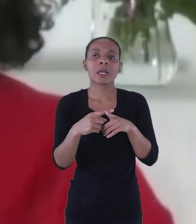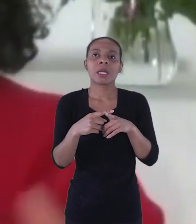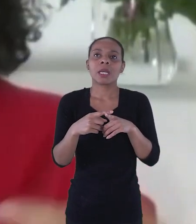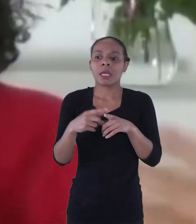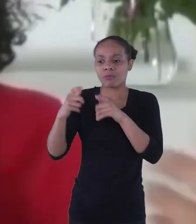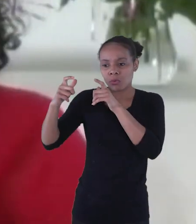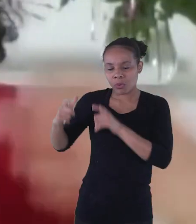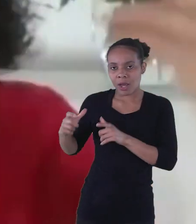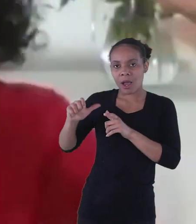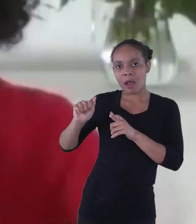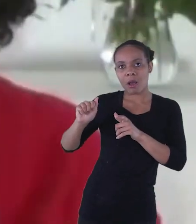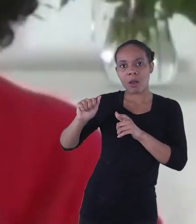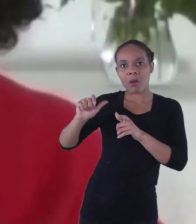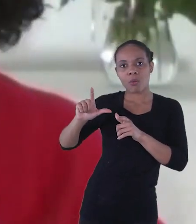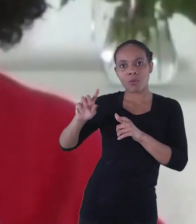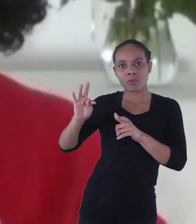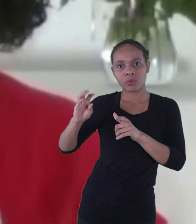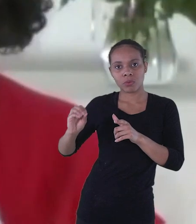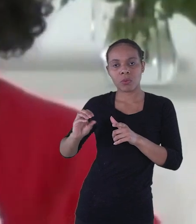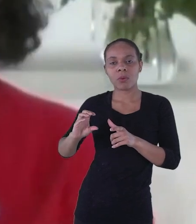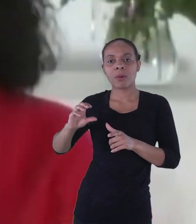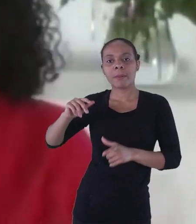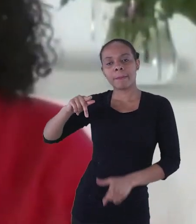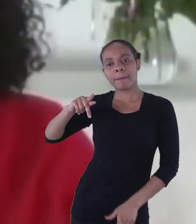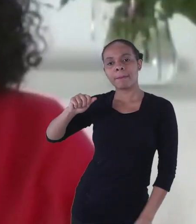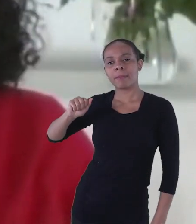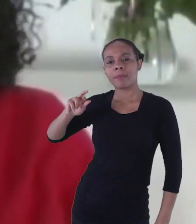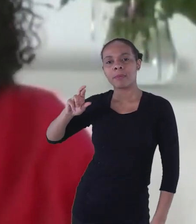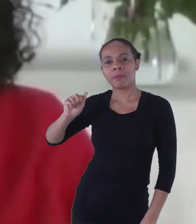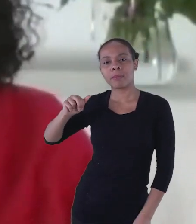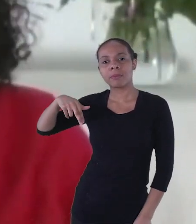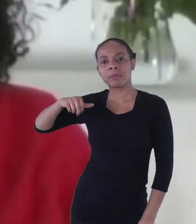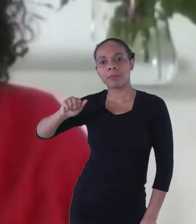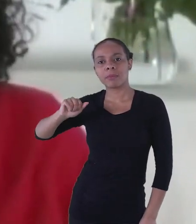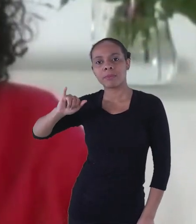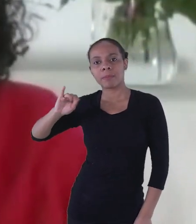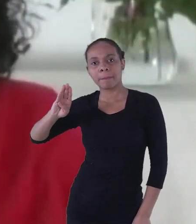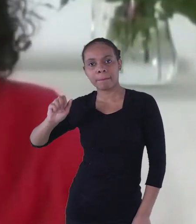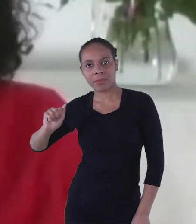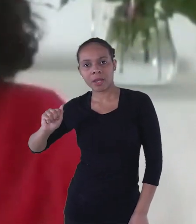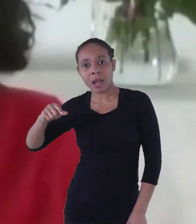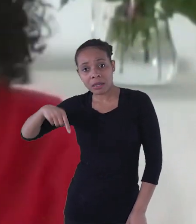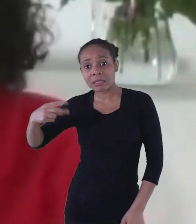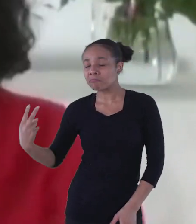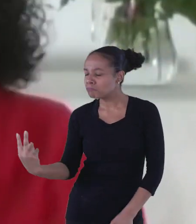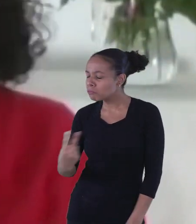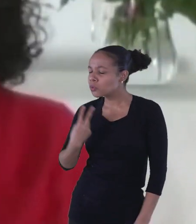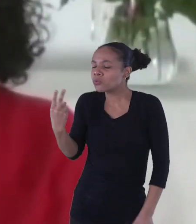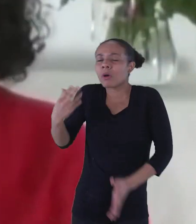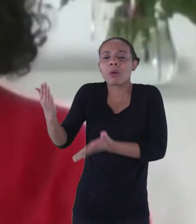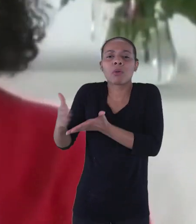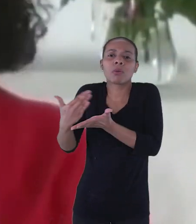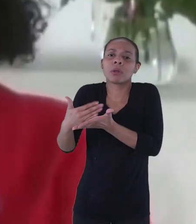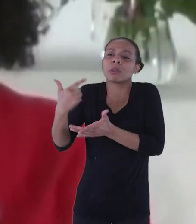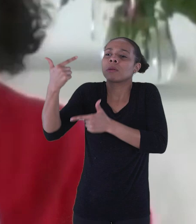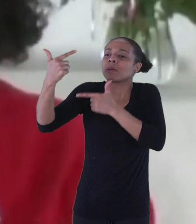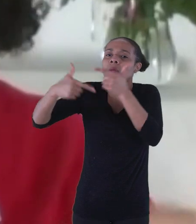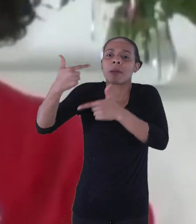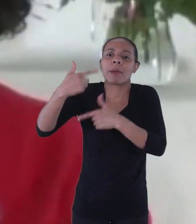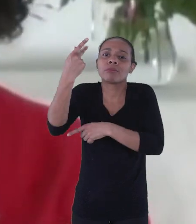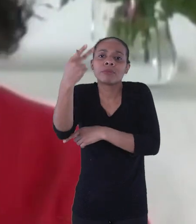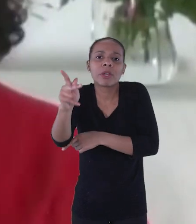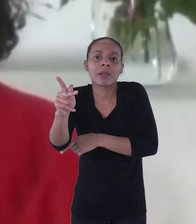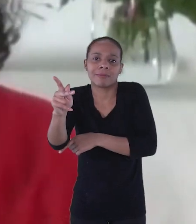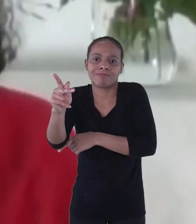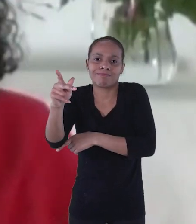que exatamente, talvez, uma preocupação em reunir no museu só a obra dela. Vocês estão de parabéns por